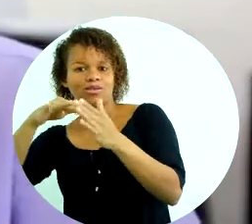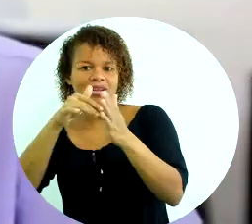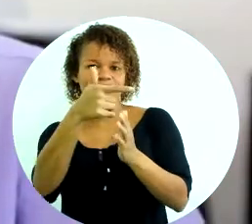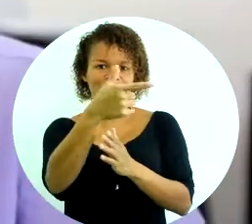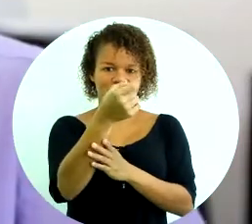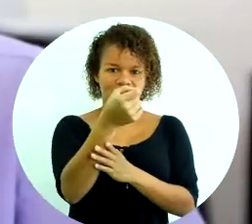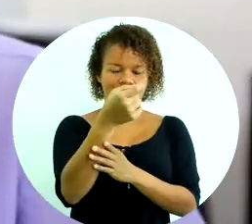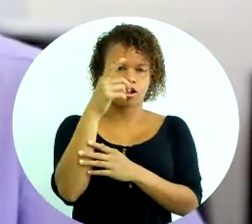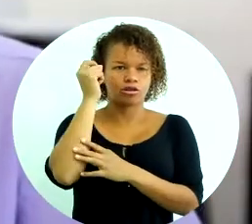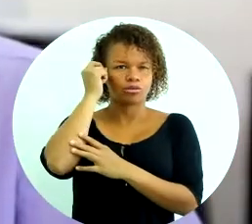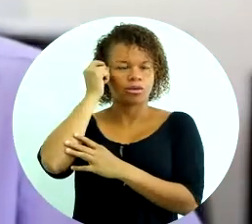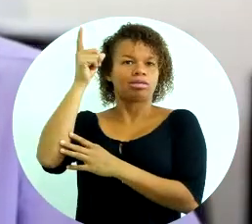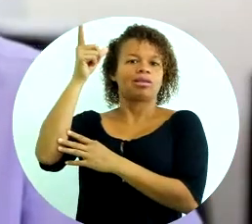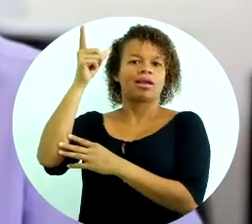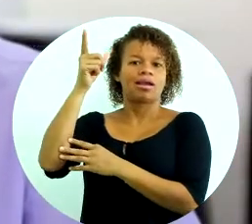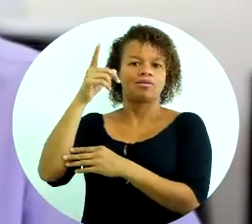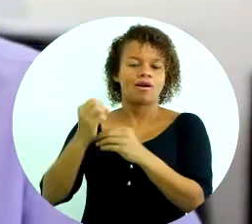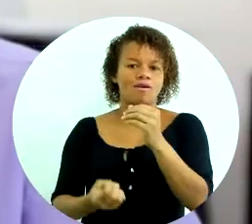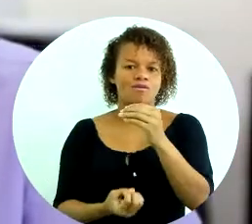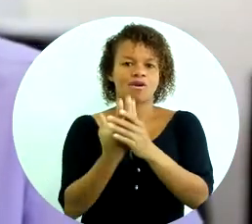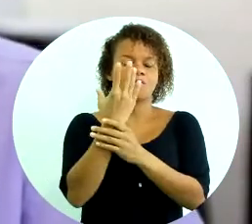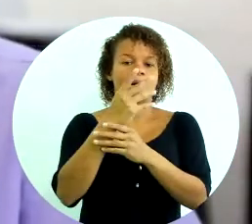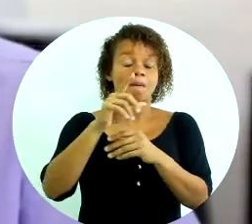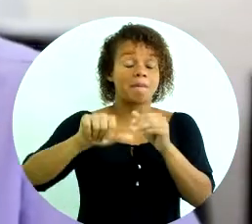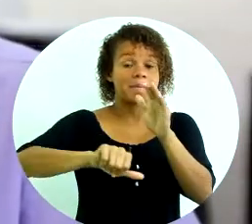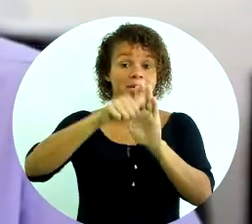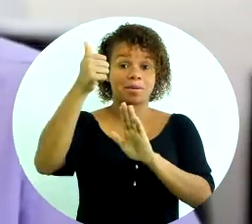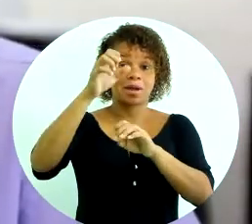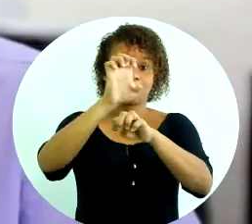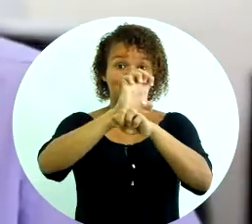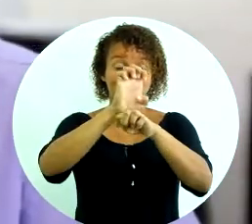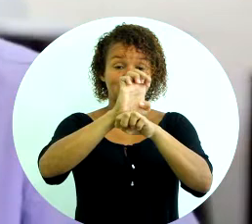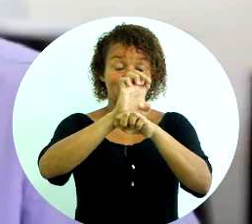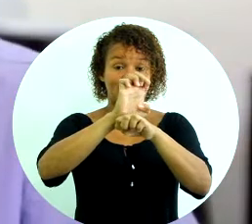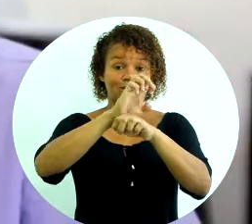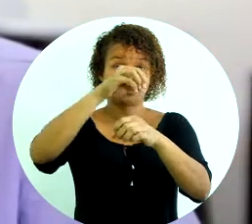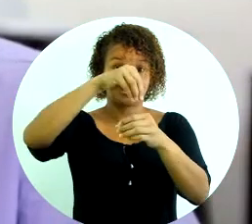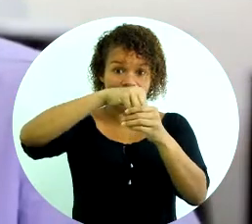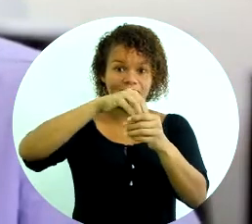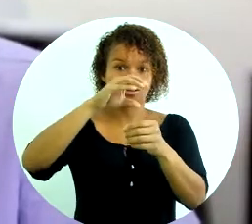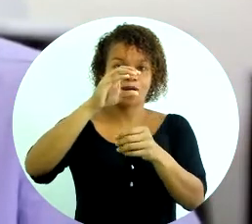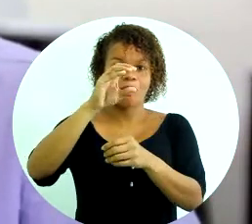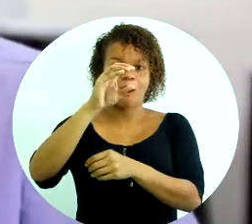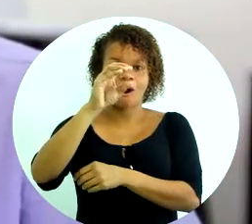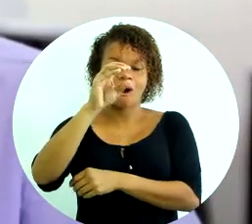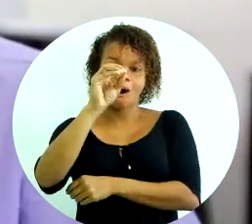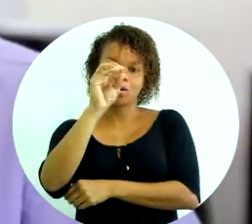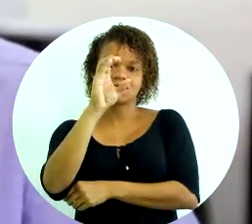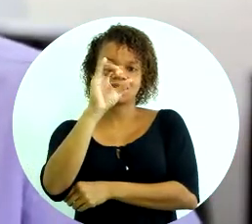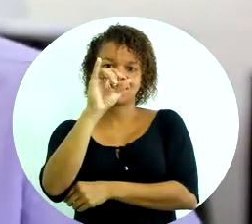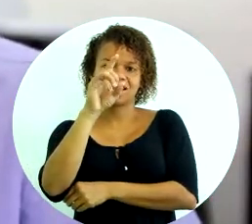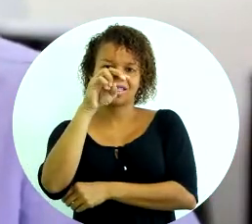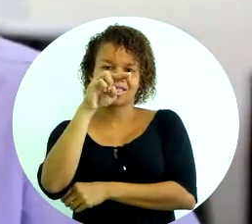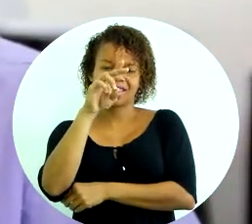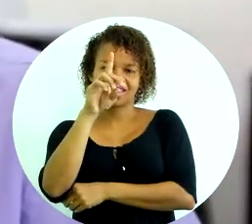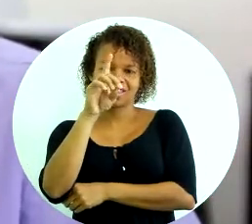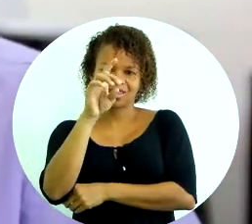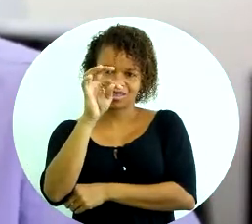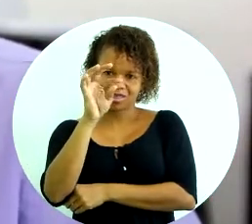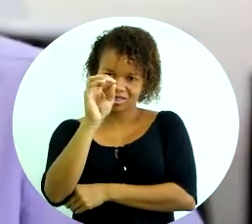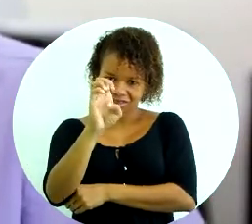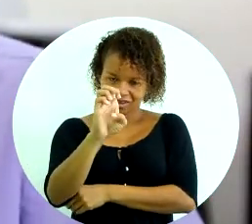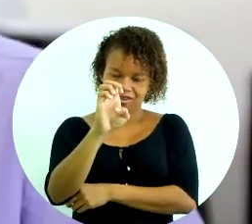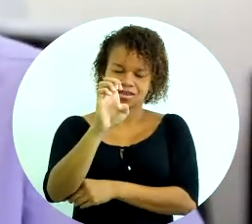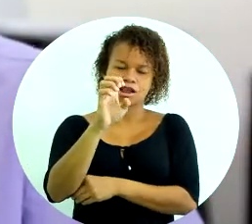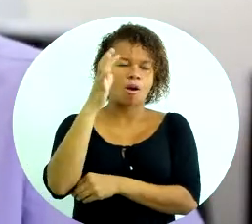vão proporcionar a formação do primeiro Estado socialista no Ocidente, a antiga União